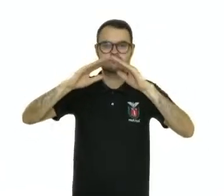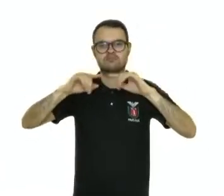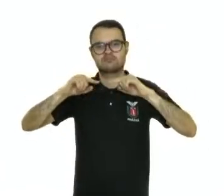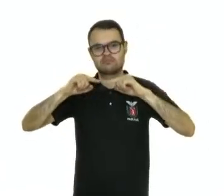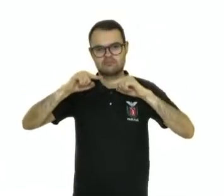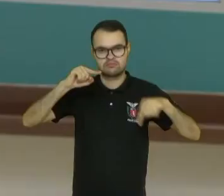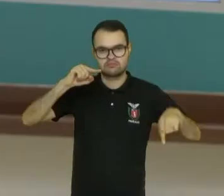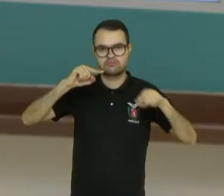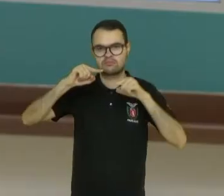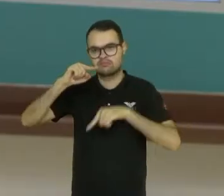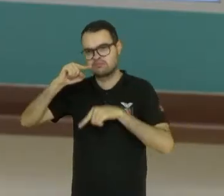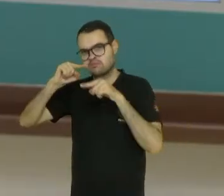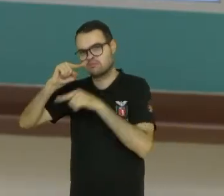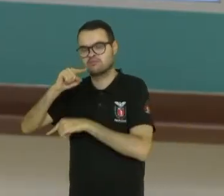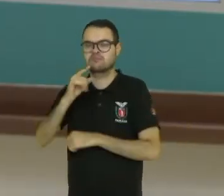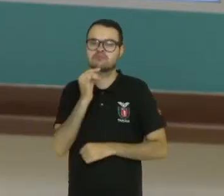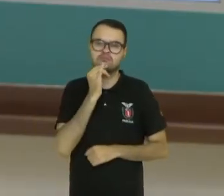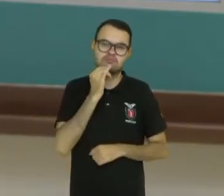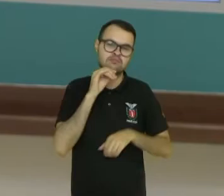por exemplo.